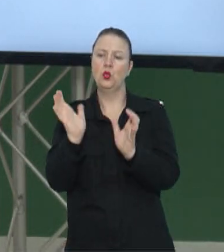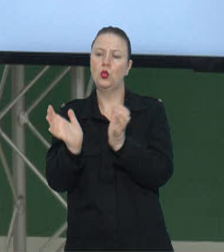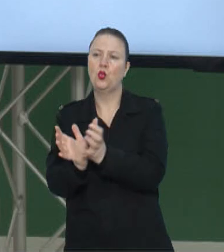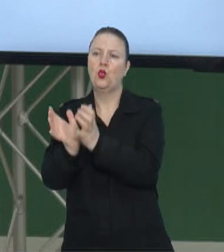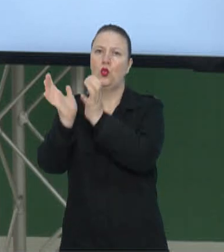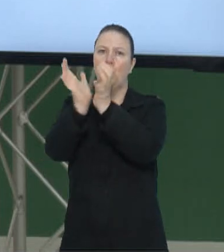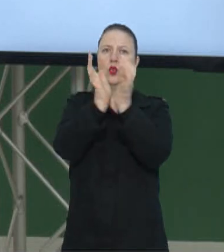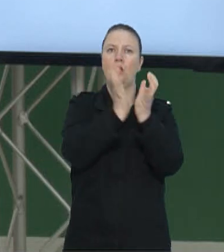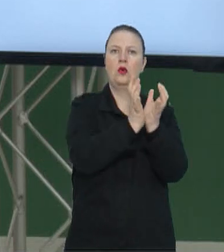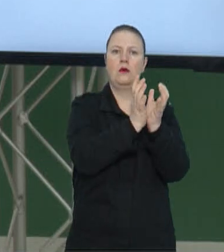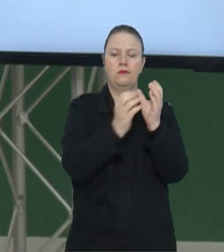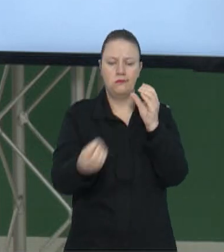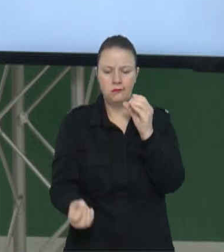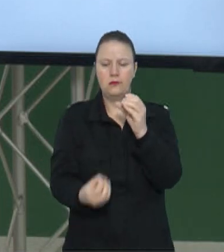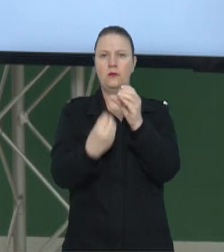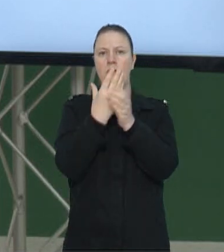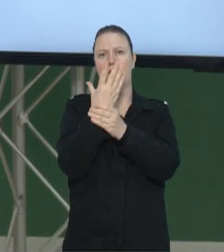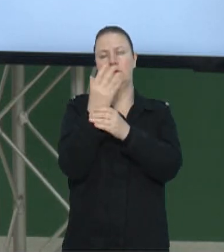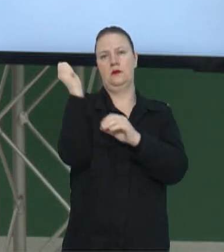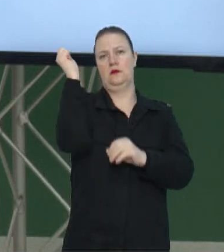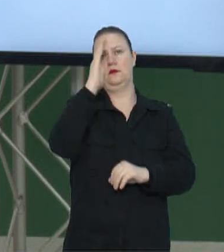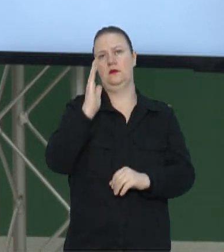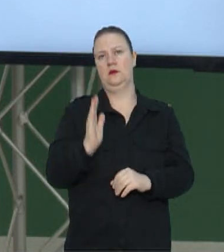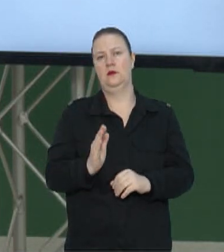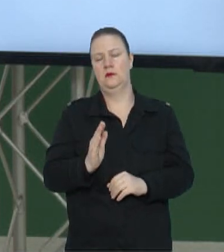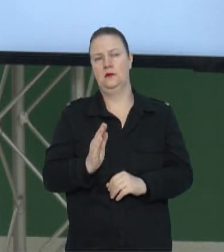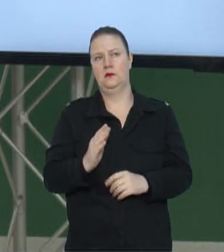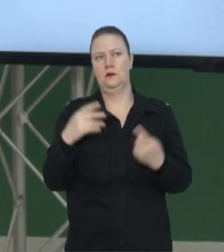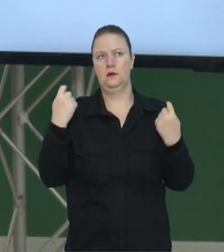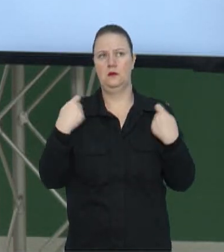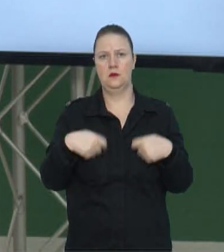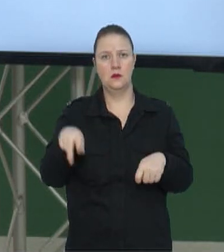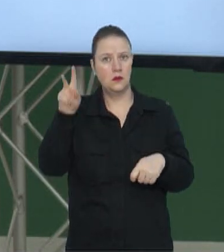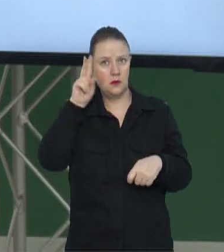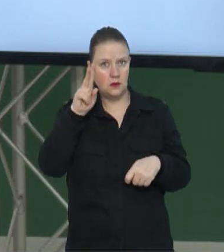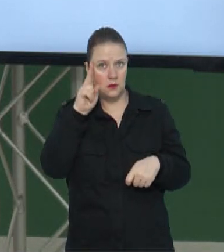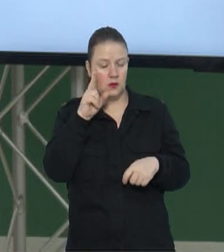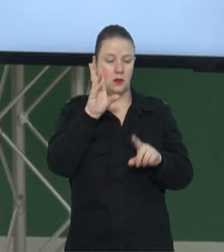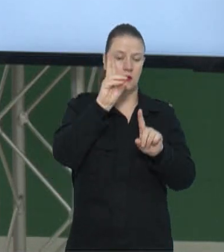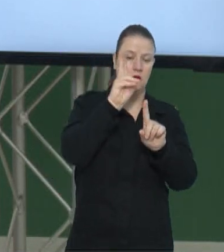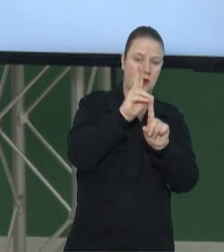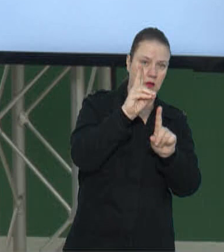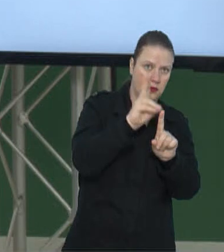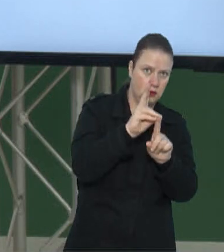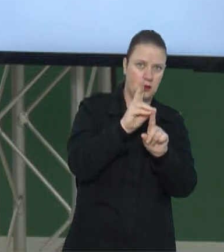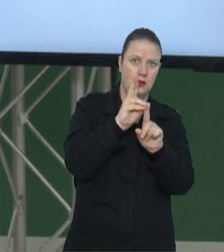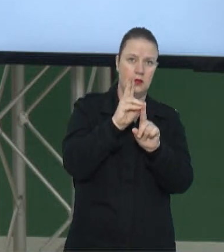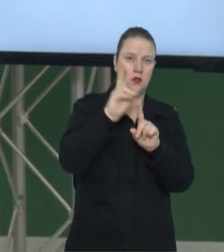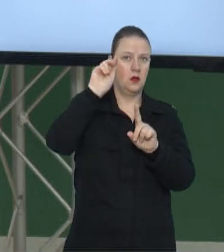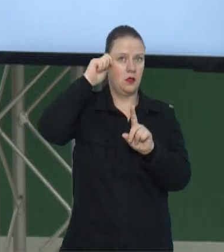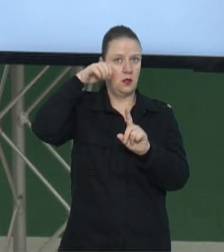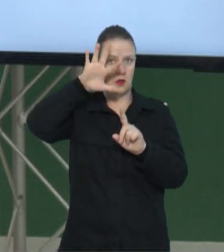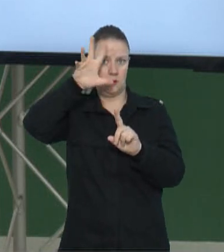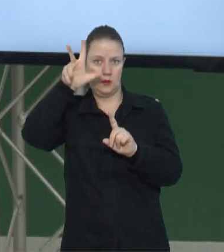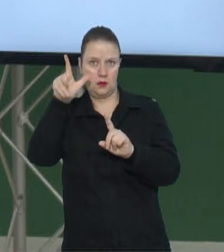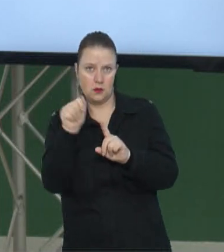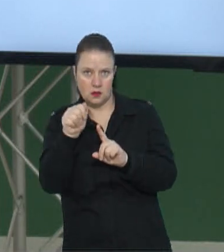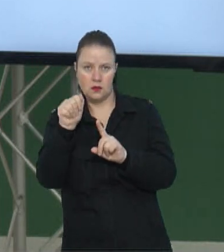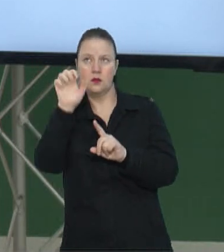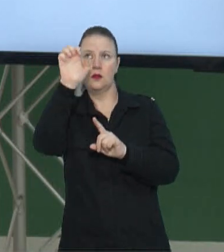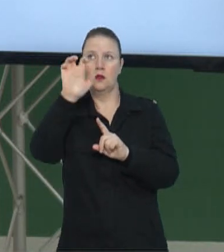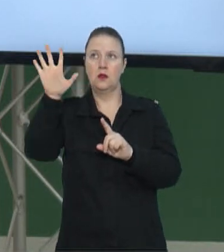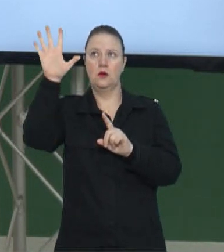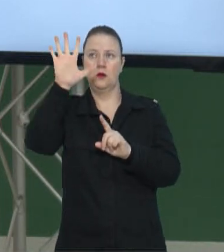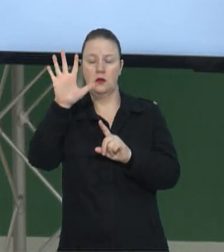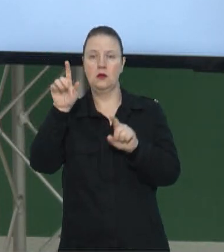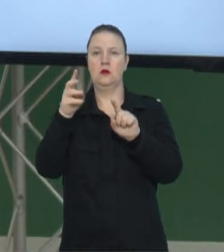a população brasileira. Não podem esquecer indígenas, africanos, europeus e os asiáticos, que